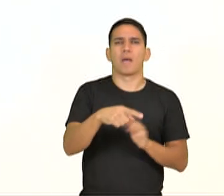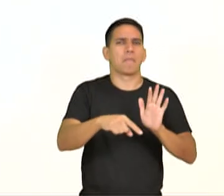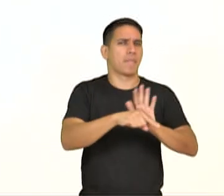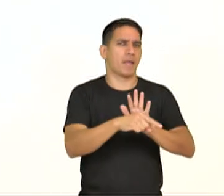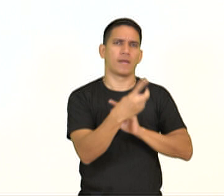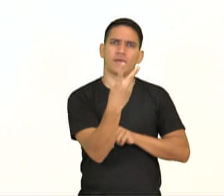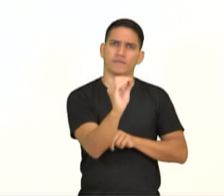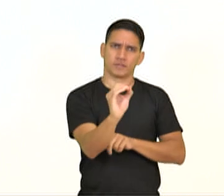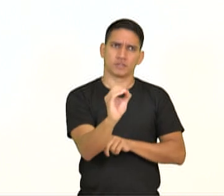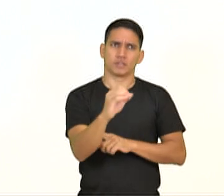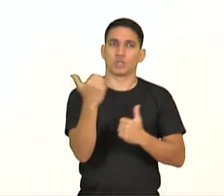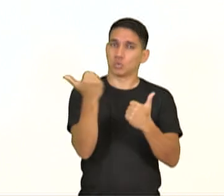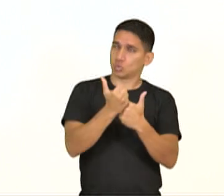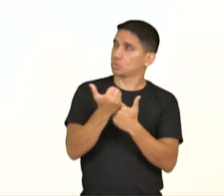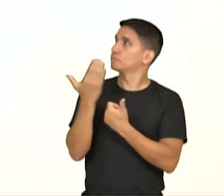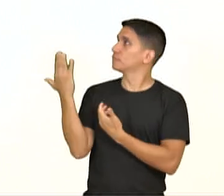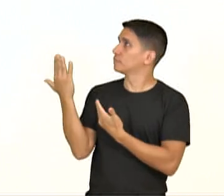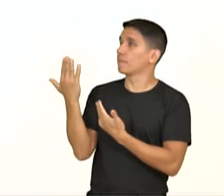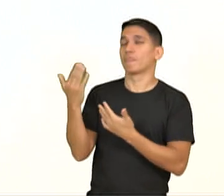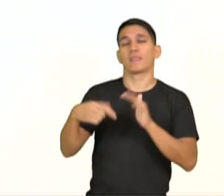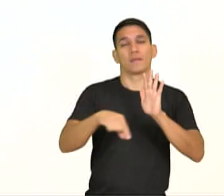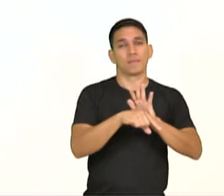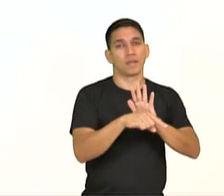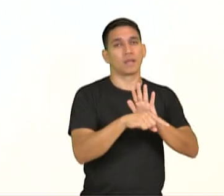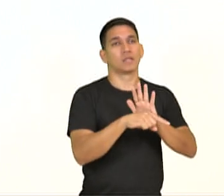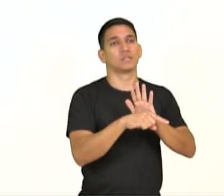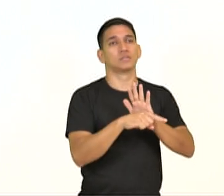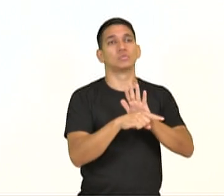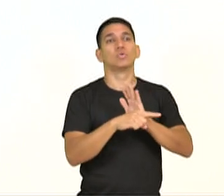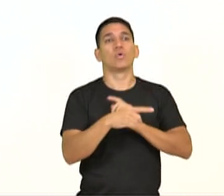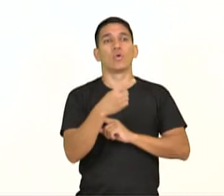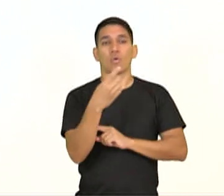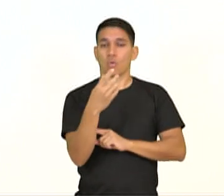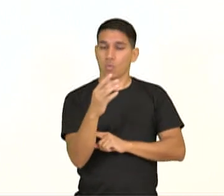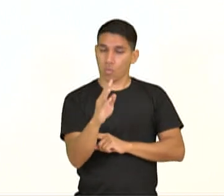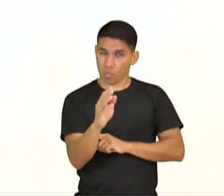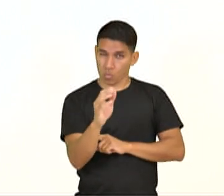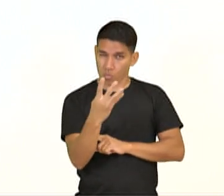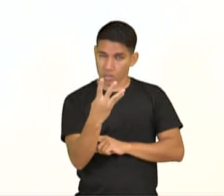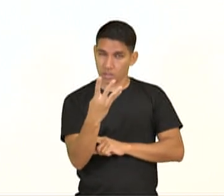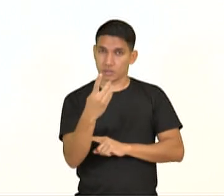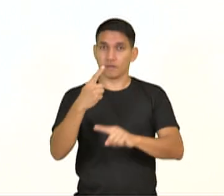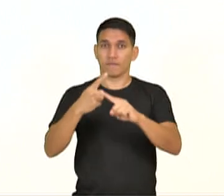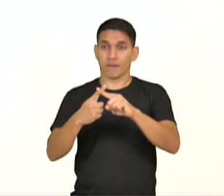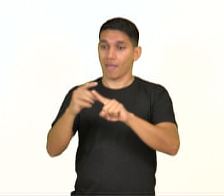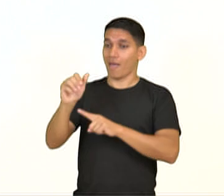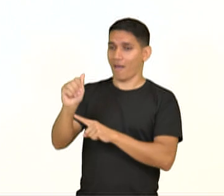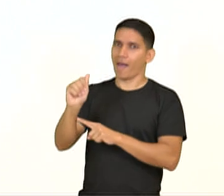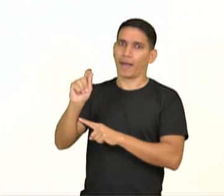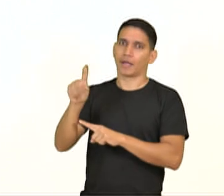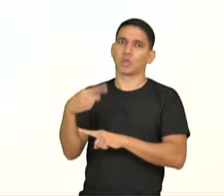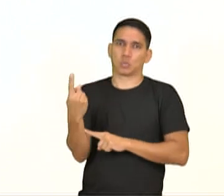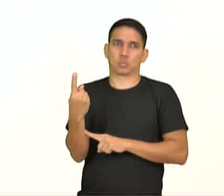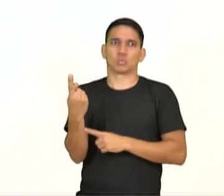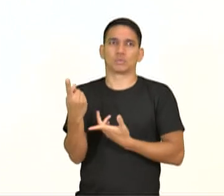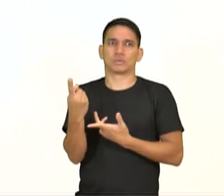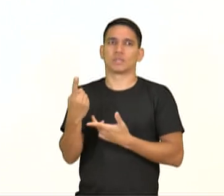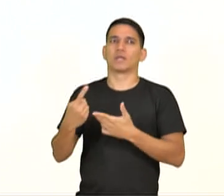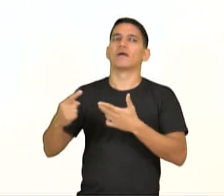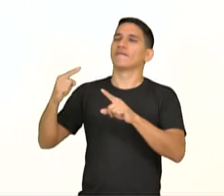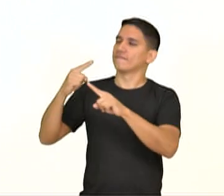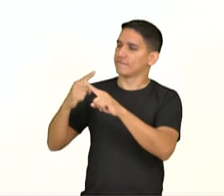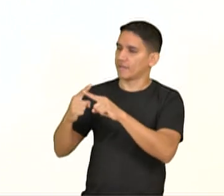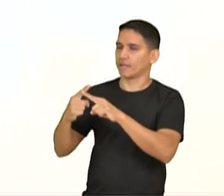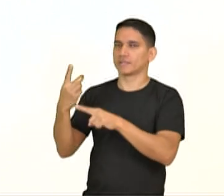quadrado. Menos 4 vezes a vezes o c, que o c é 36, e o a é 1. Então, nós temos lá que